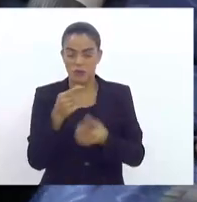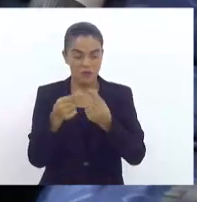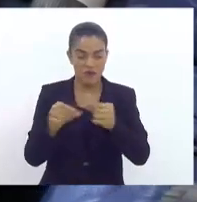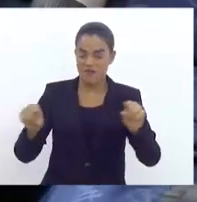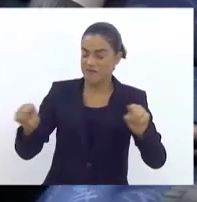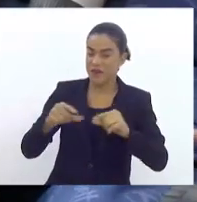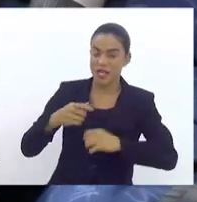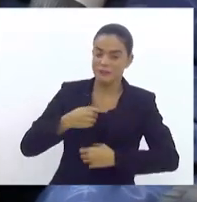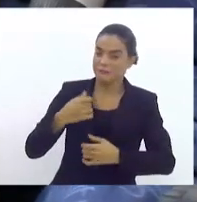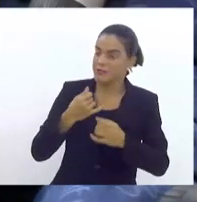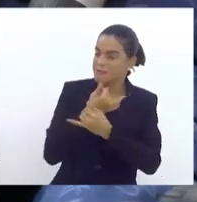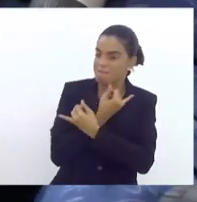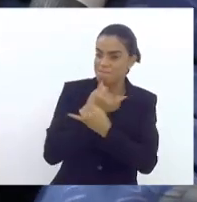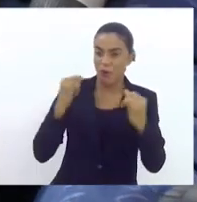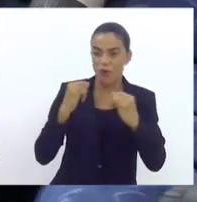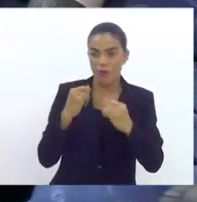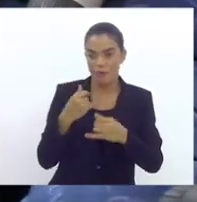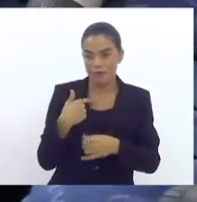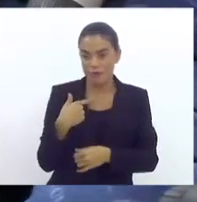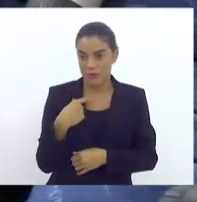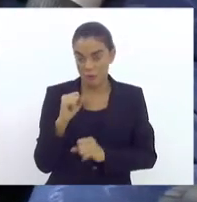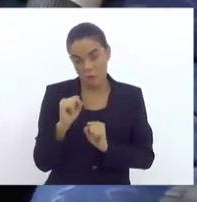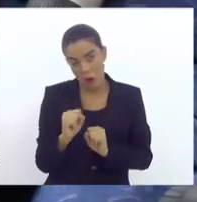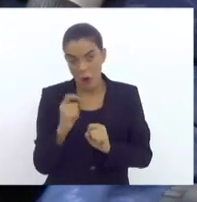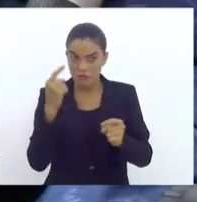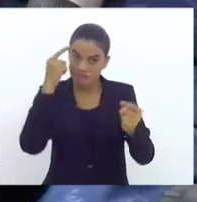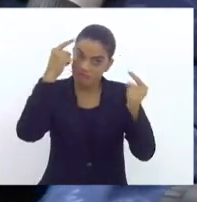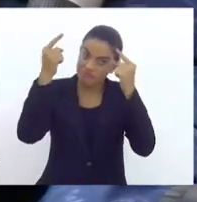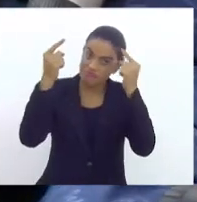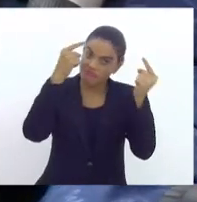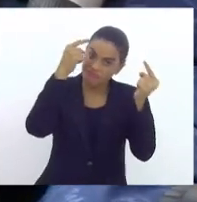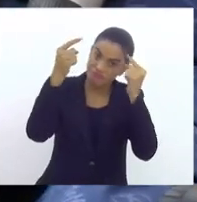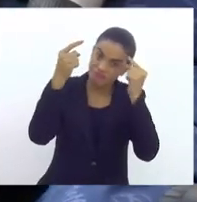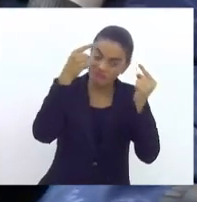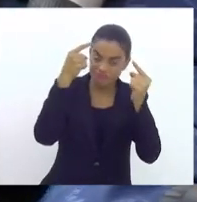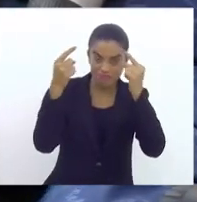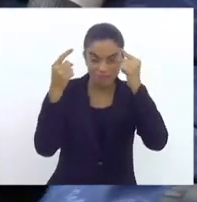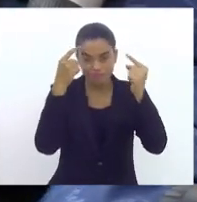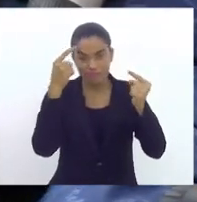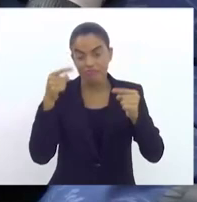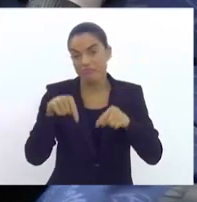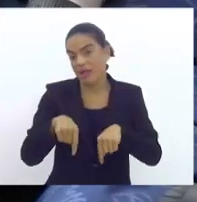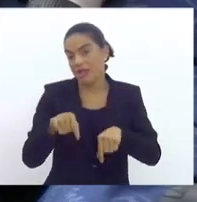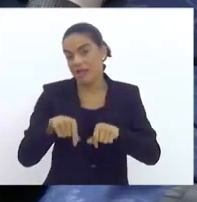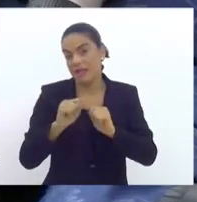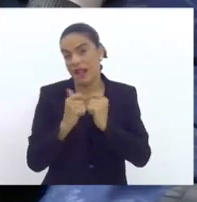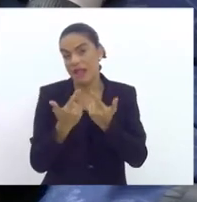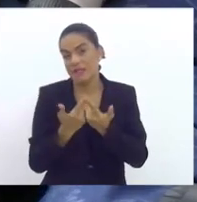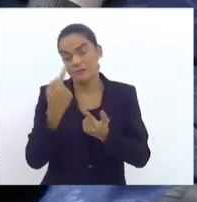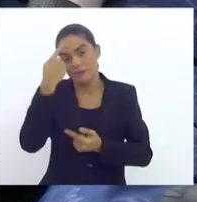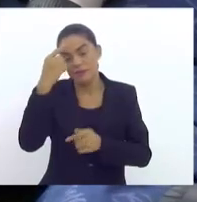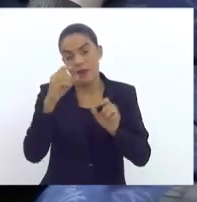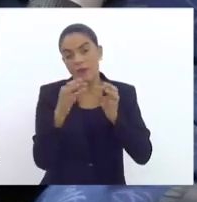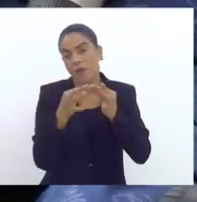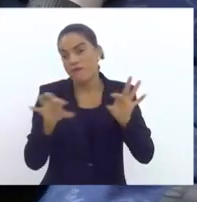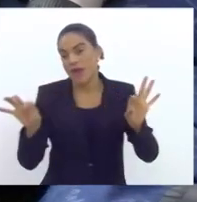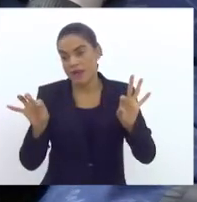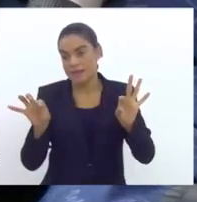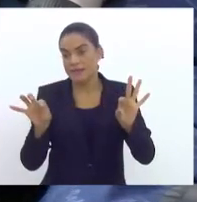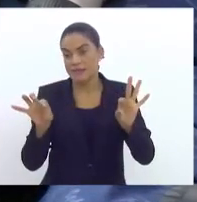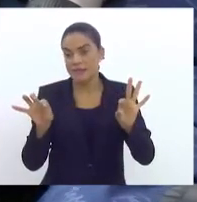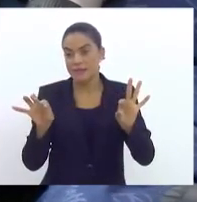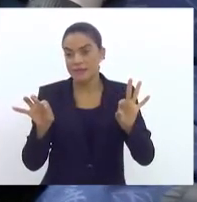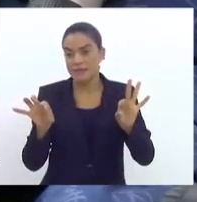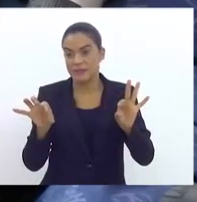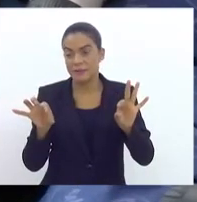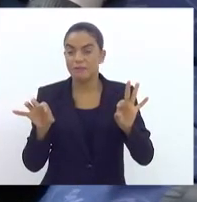de impacto Talvez possa se construir aqui vem a minha ideia né dessa casa pensar numa frase de impacto né